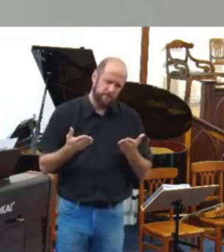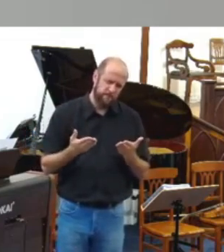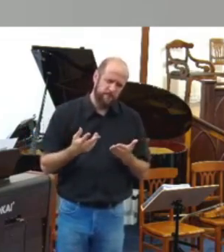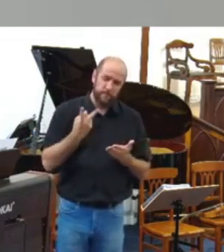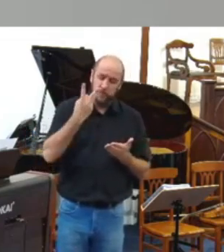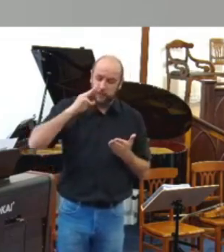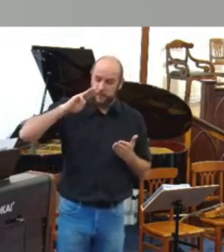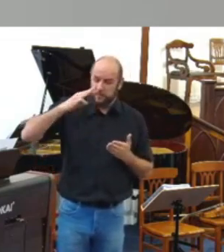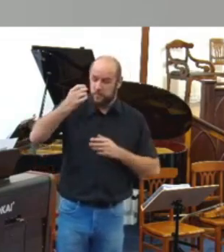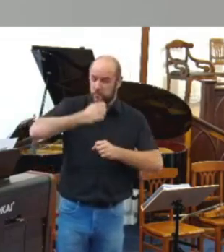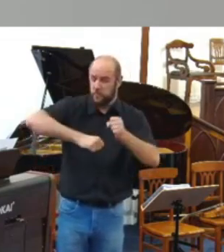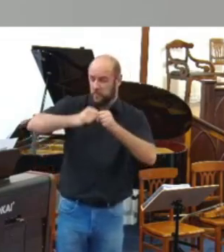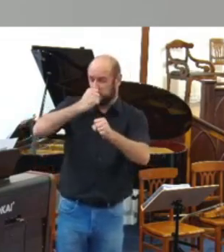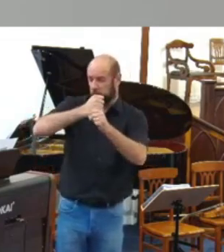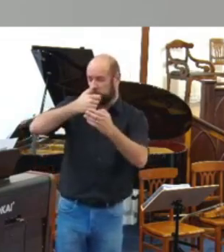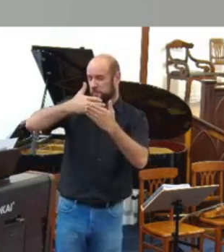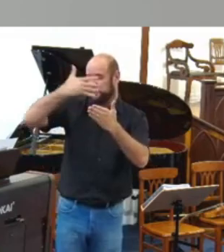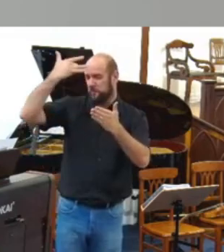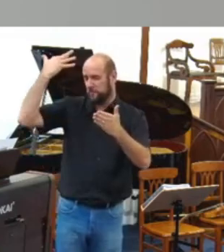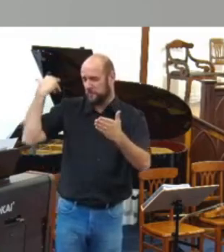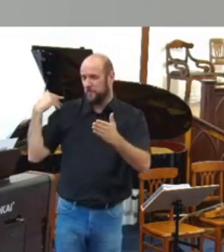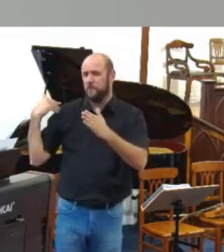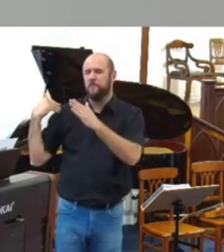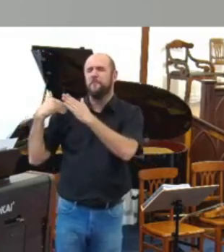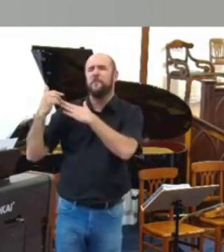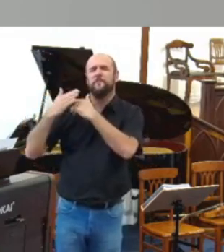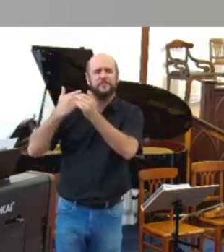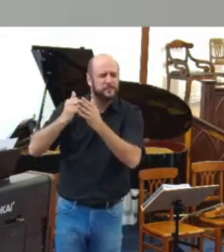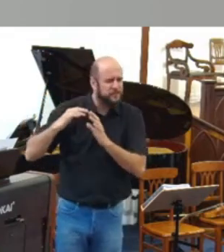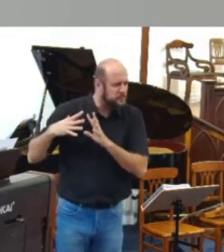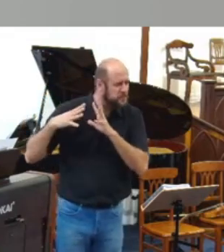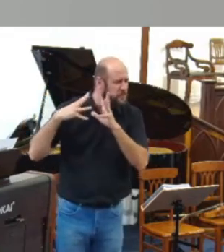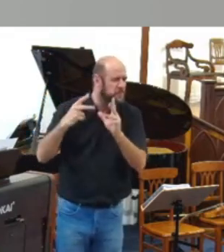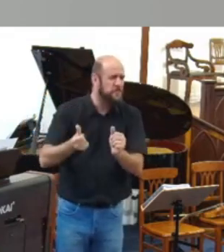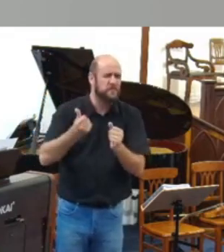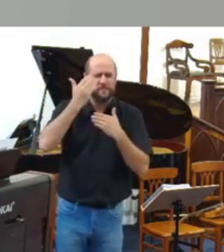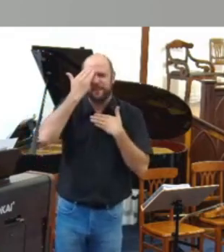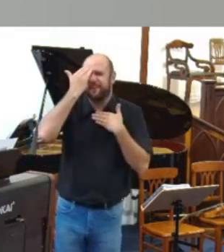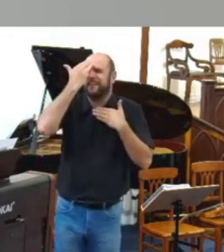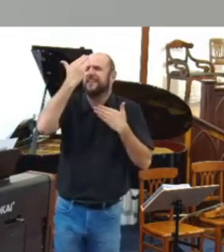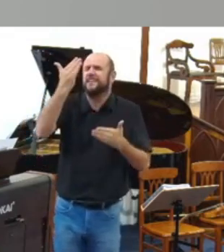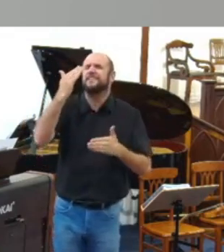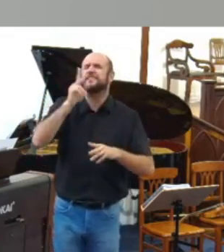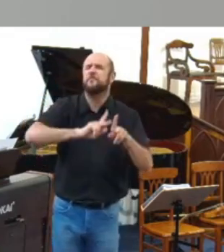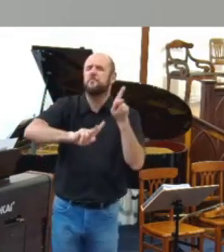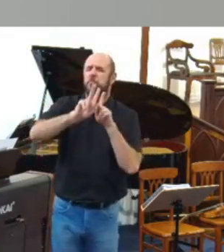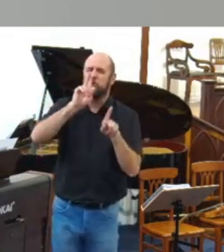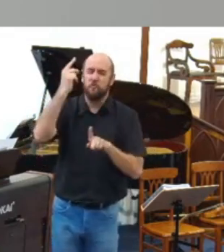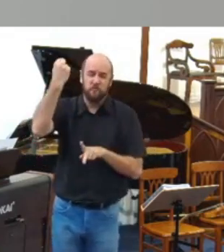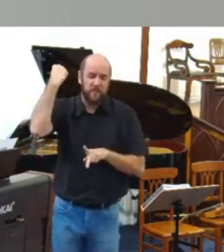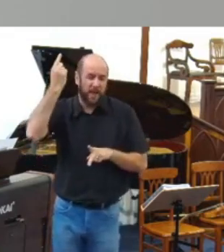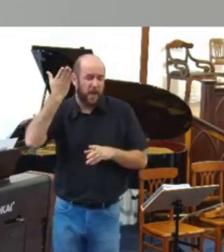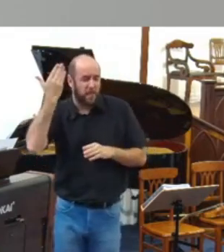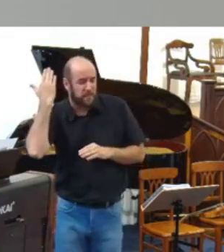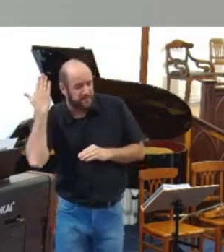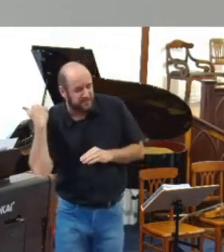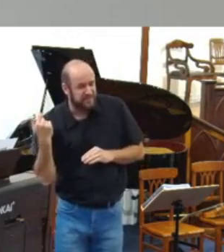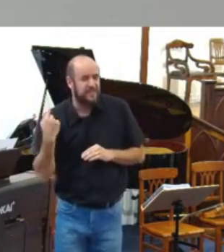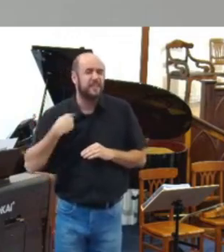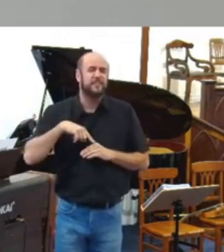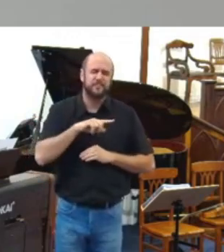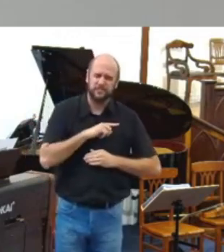nós fazemos isso, por isso gratidão aos nossos antepassados que nos trouxeram esse cristianismo temente,